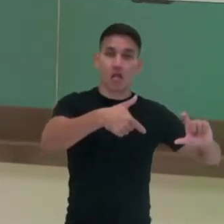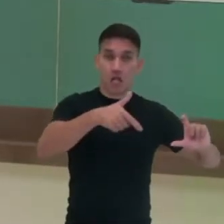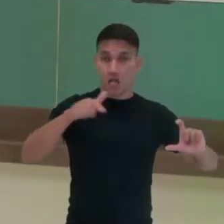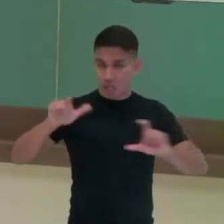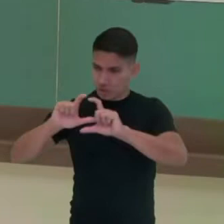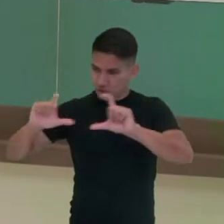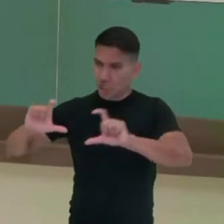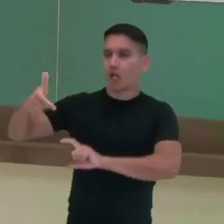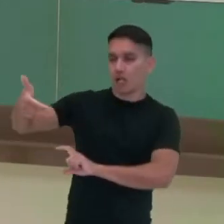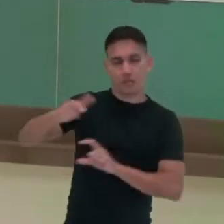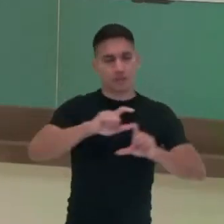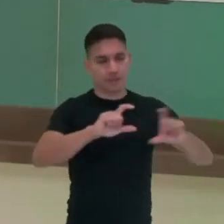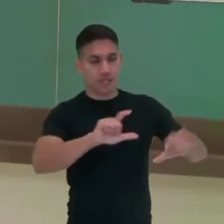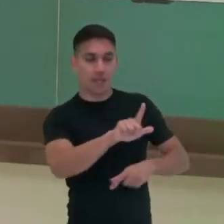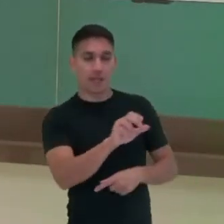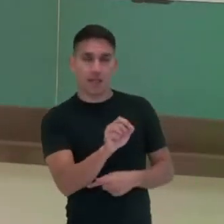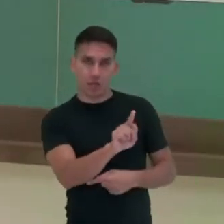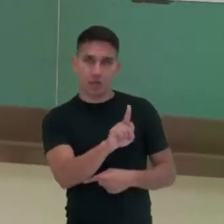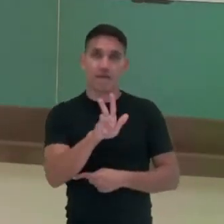colocar pontos, né?